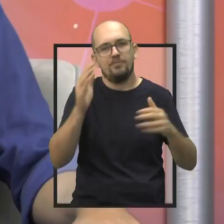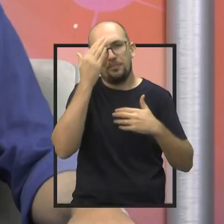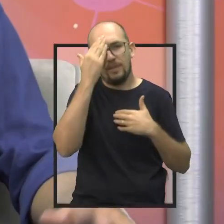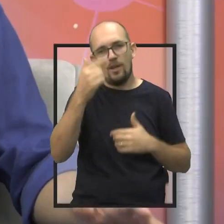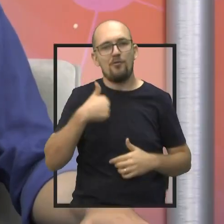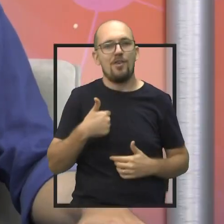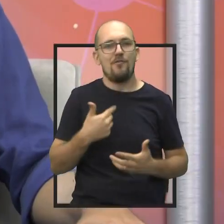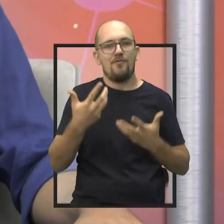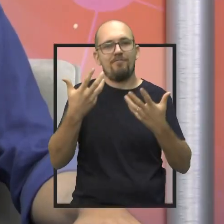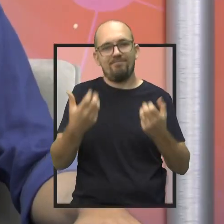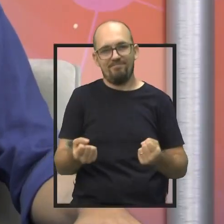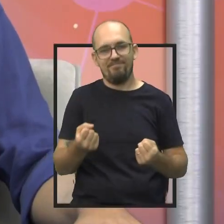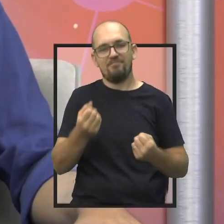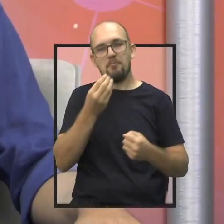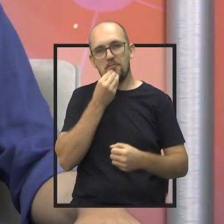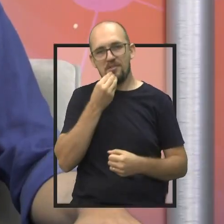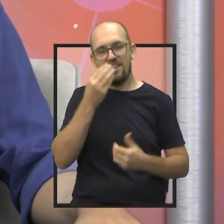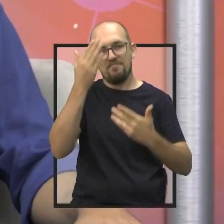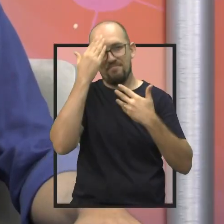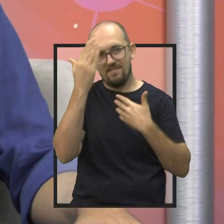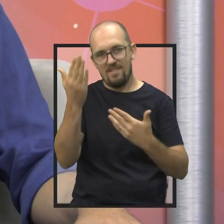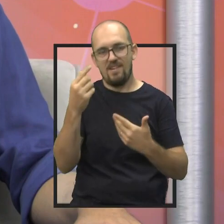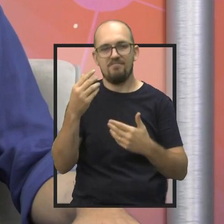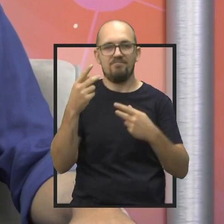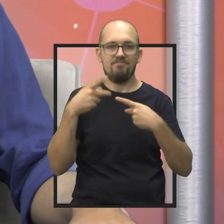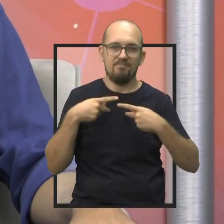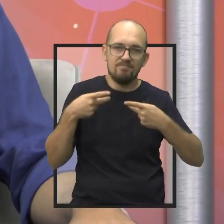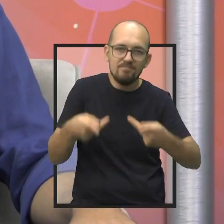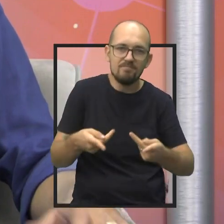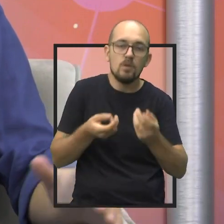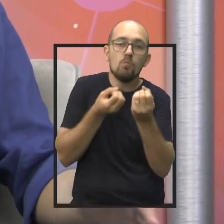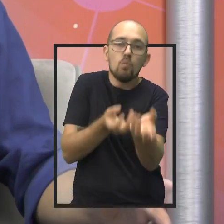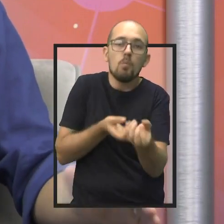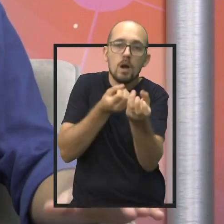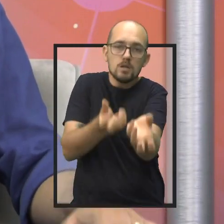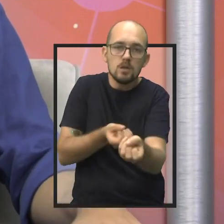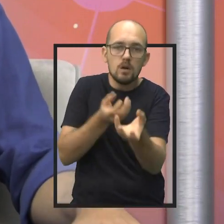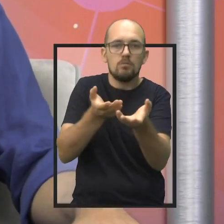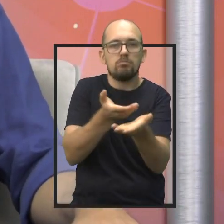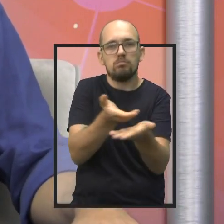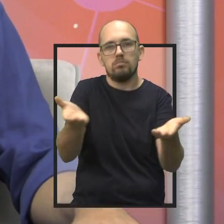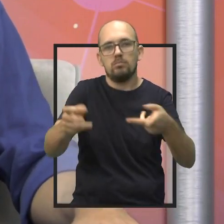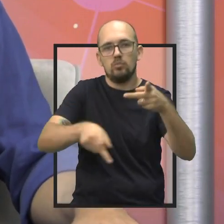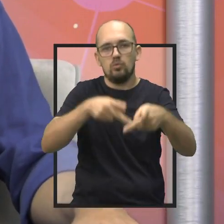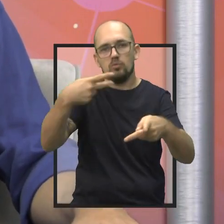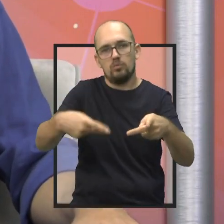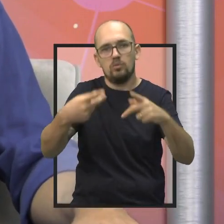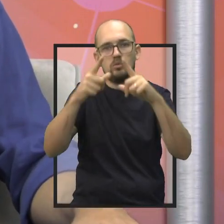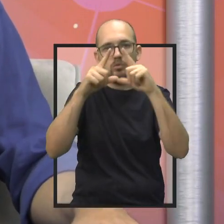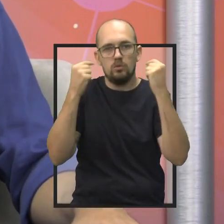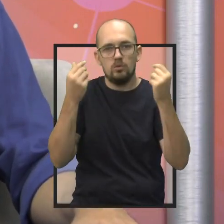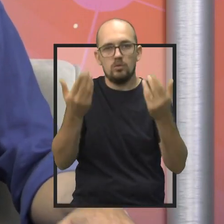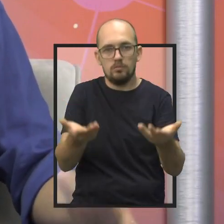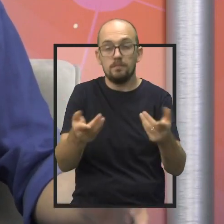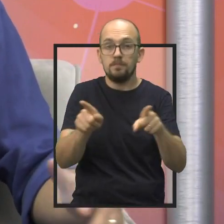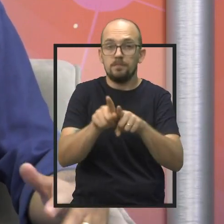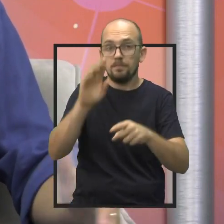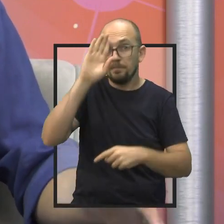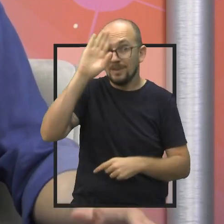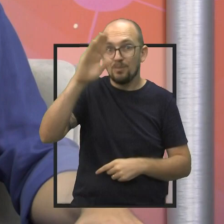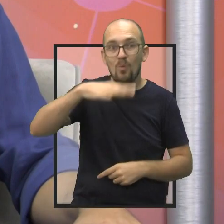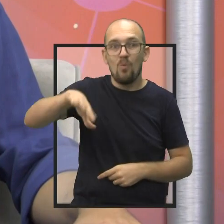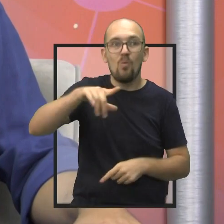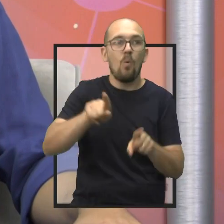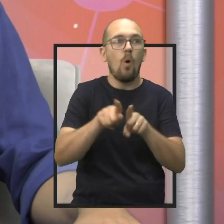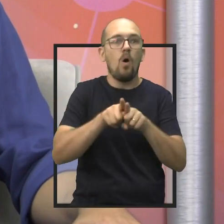a oportunidade, né, de passar informações para a população da nossa cidade, né? Principalmente do pânico